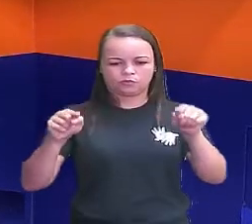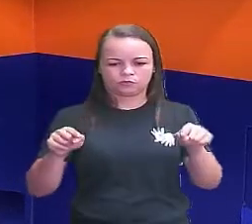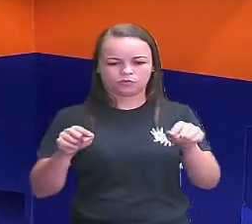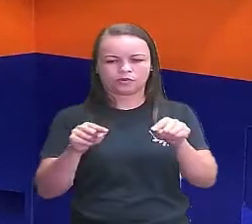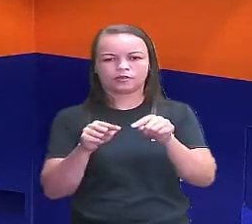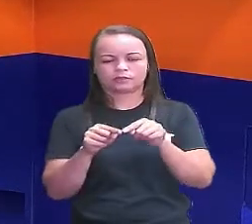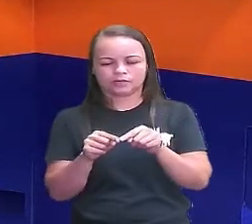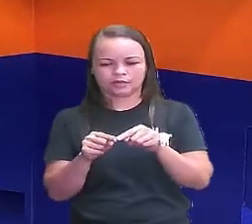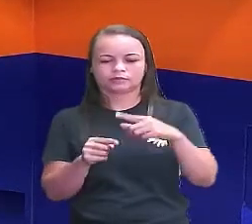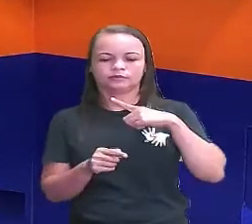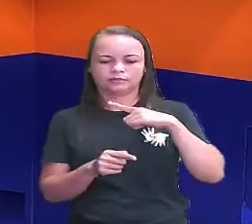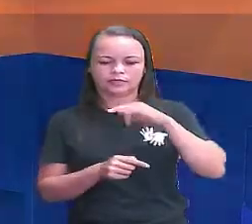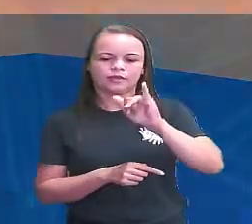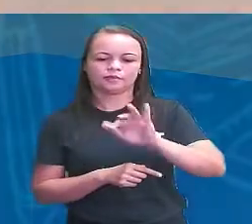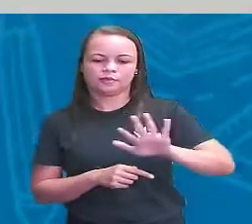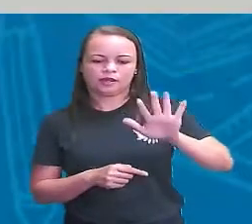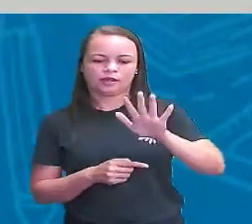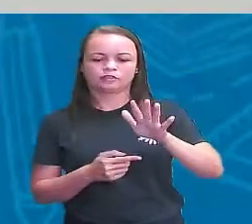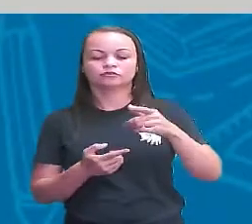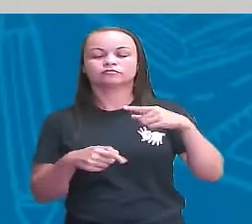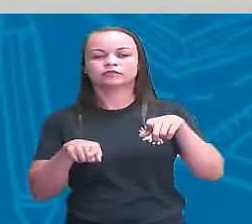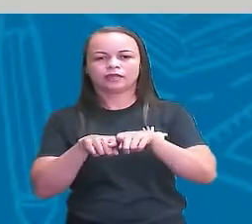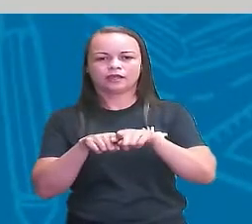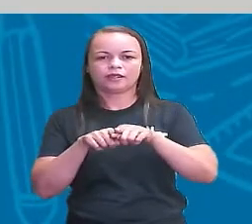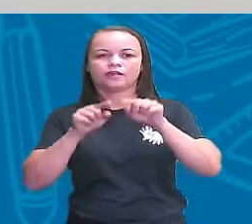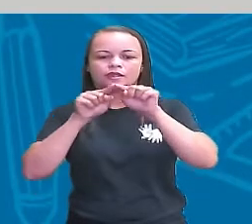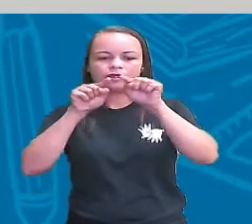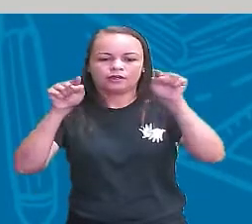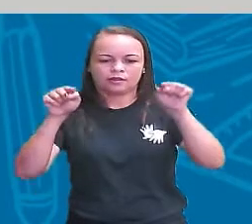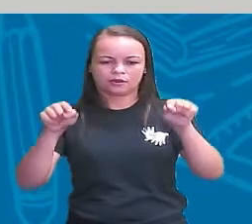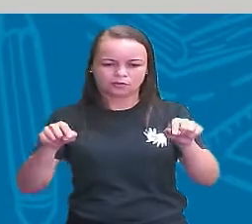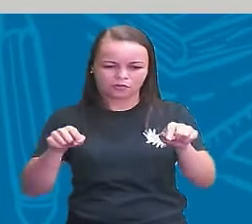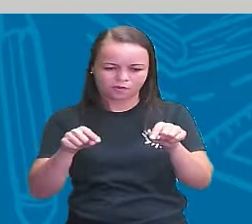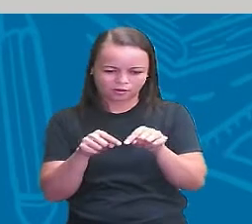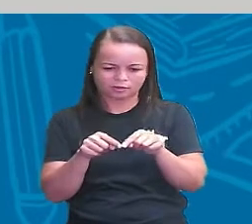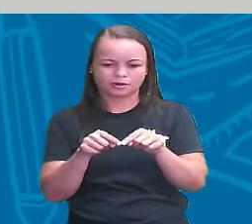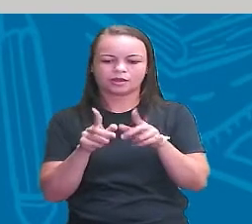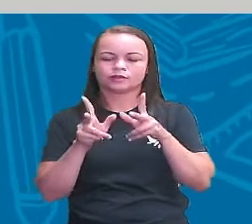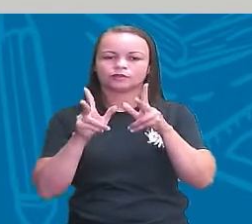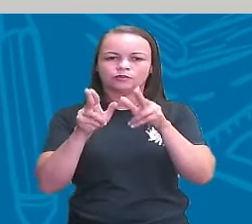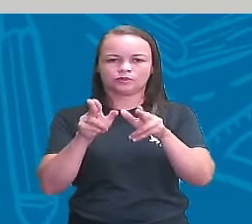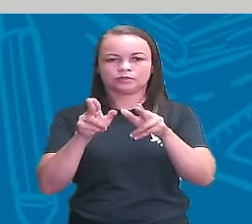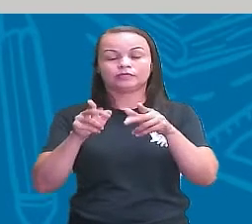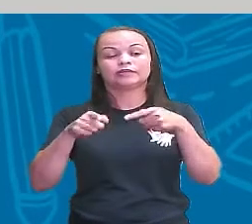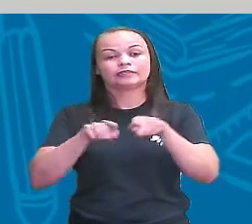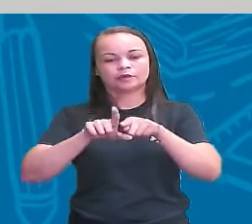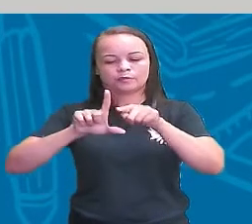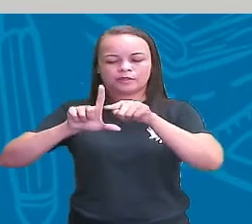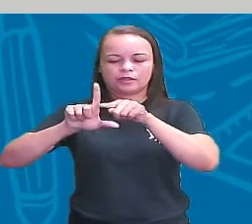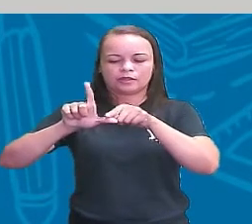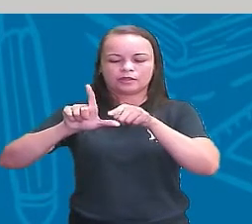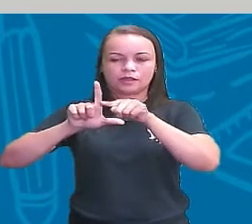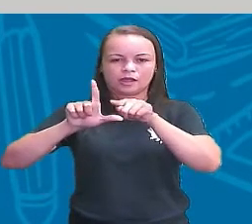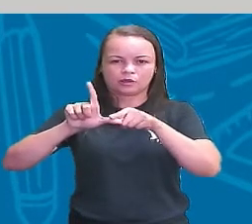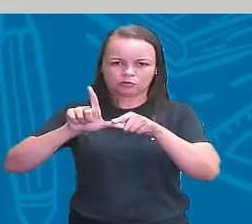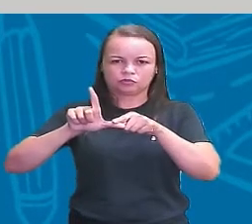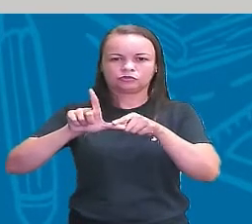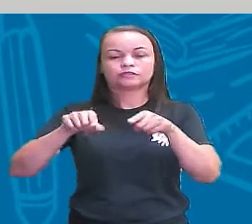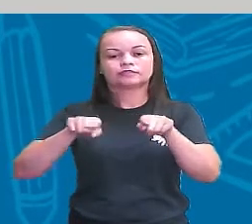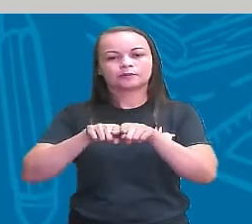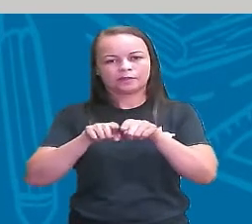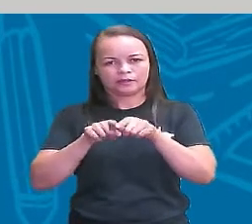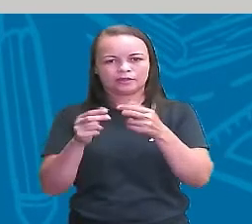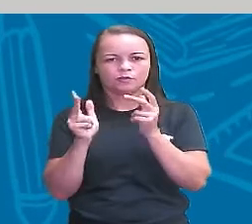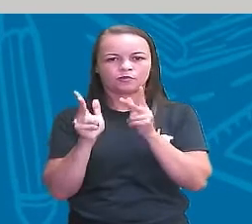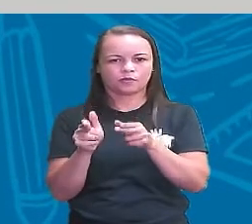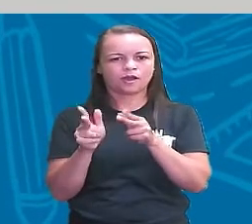A nossa figura, que também tem 4 lados. E também tem 4 ângulos. E os seus ângulos são também